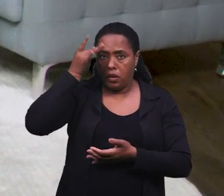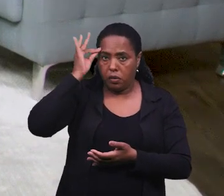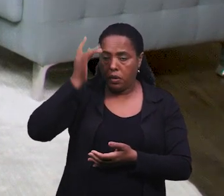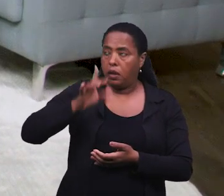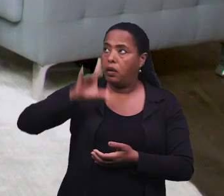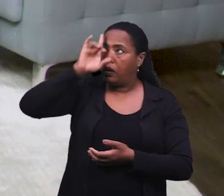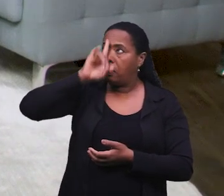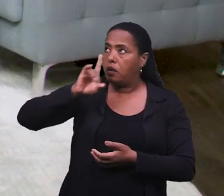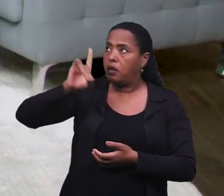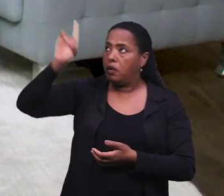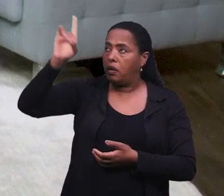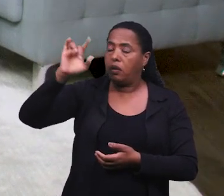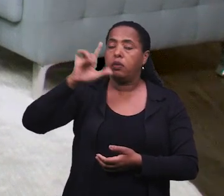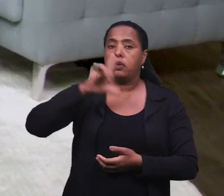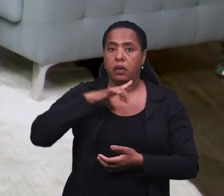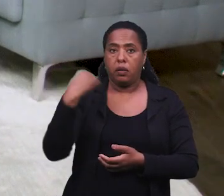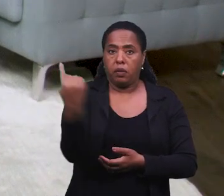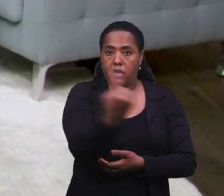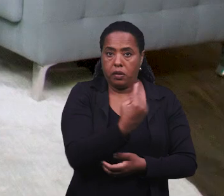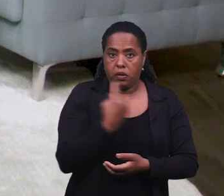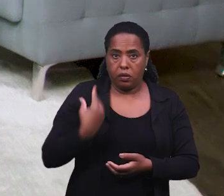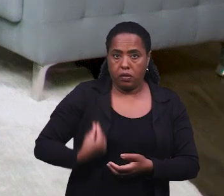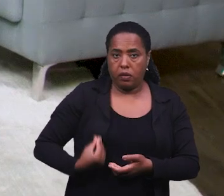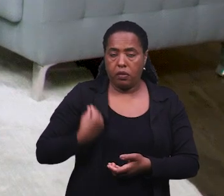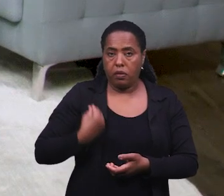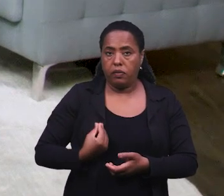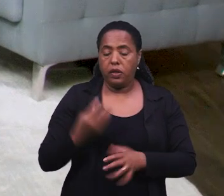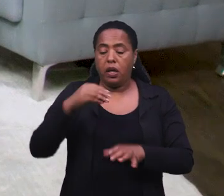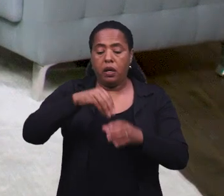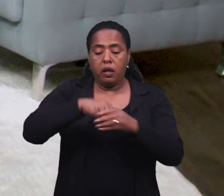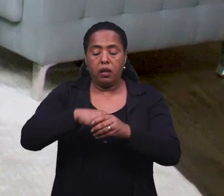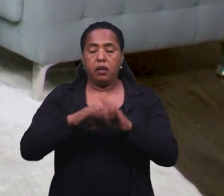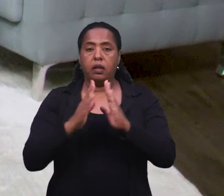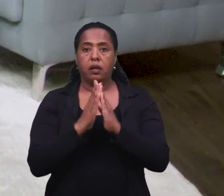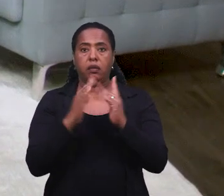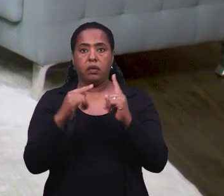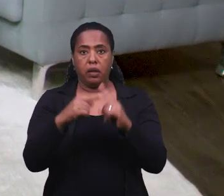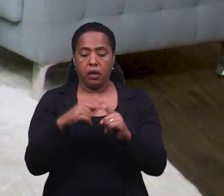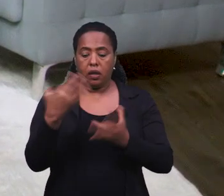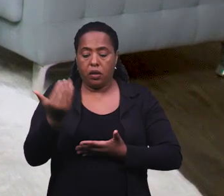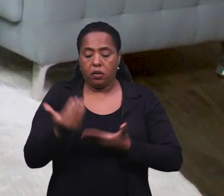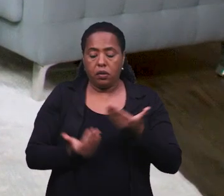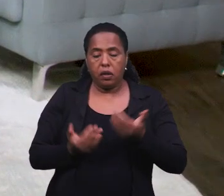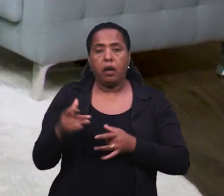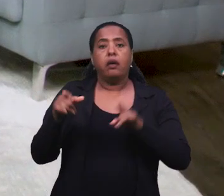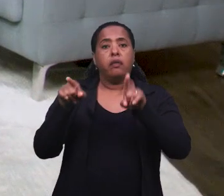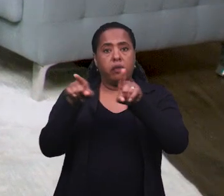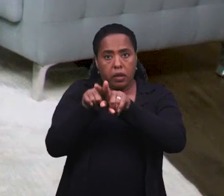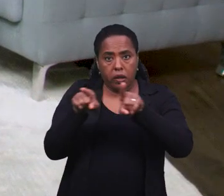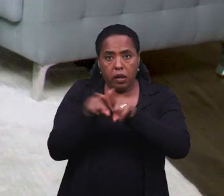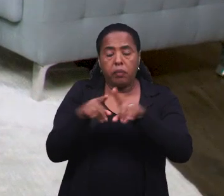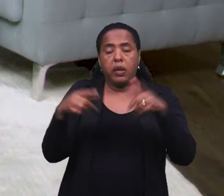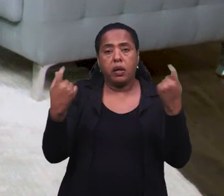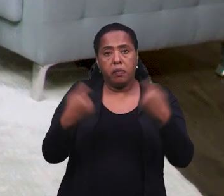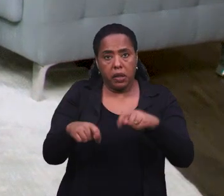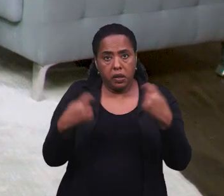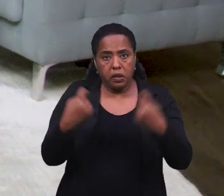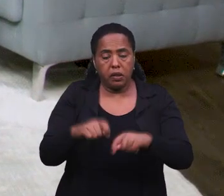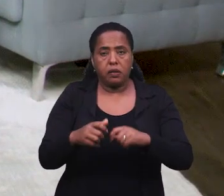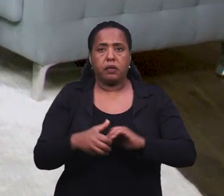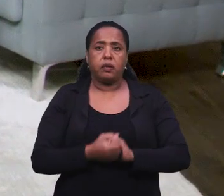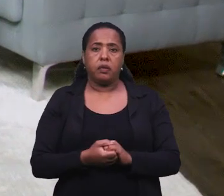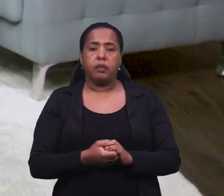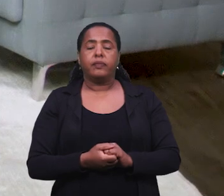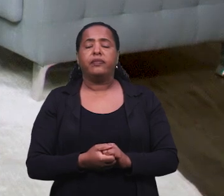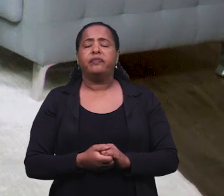fala de acolhimento, mas não estamos falando simplesmente para um visitante que está chegando agora, para alguém que conheceu a Igreja Cristã Maranata